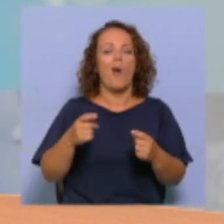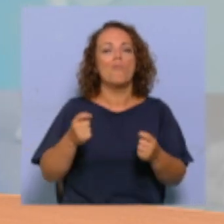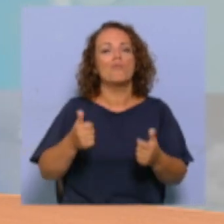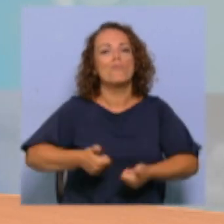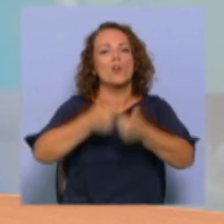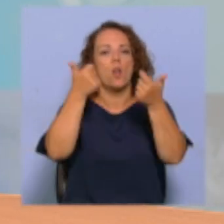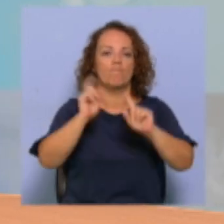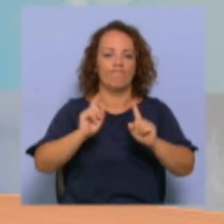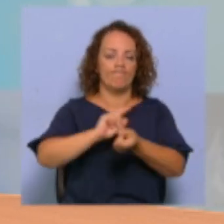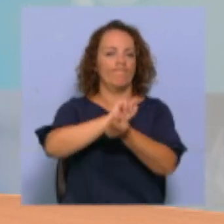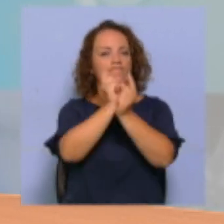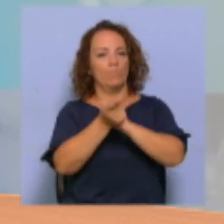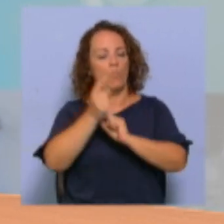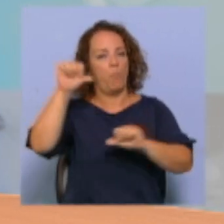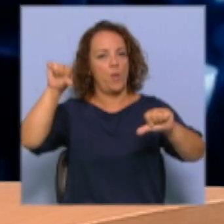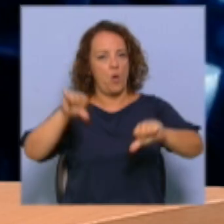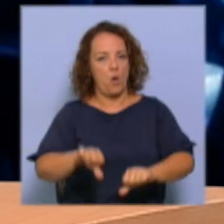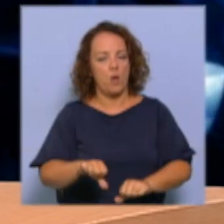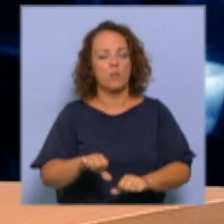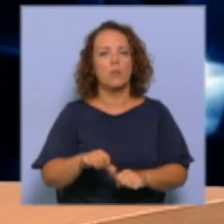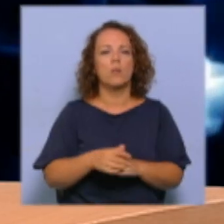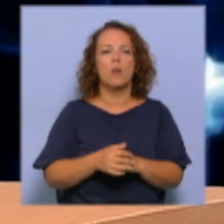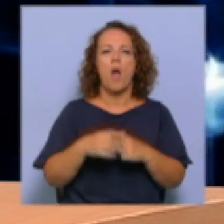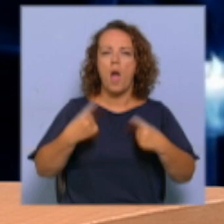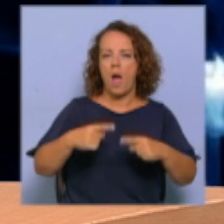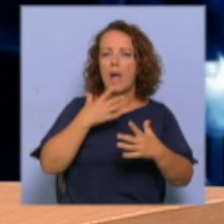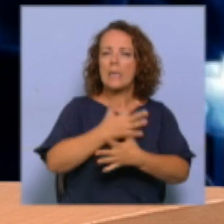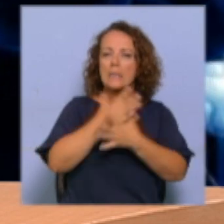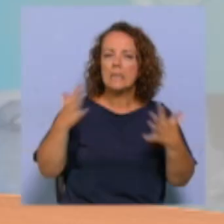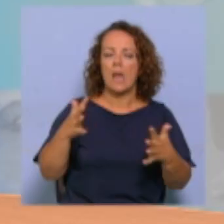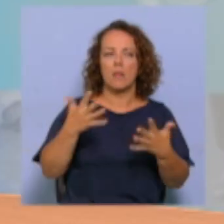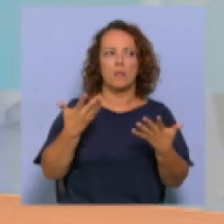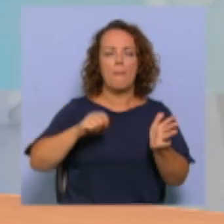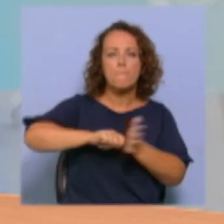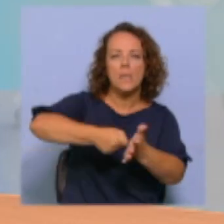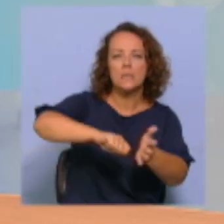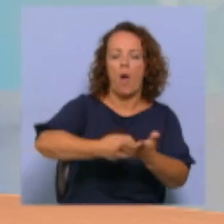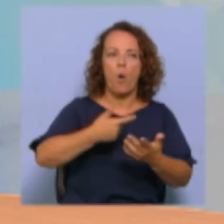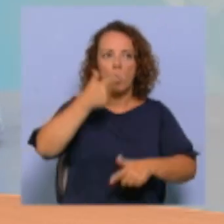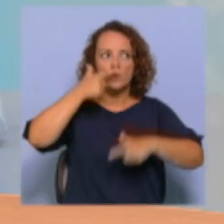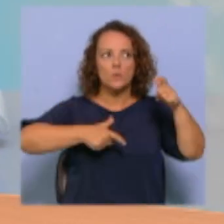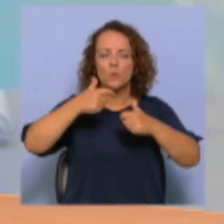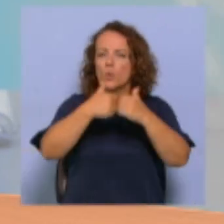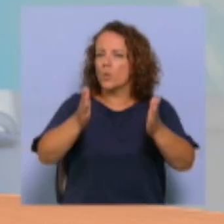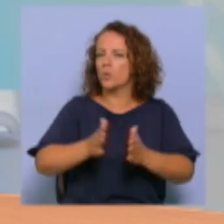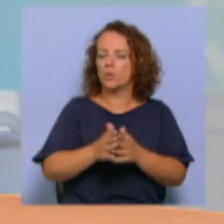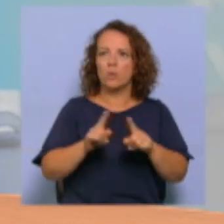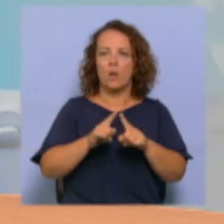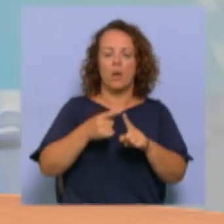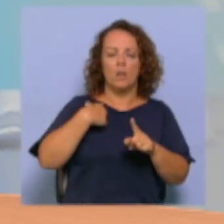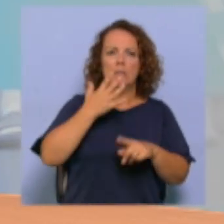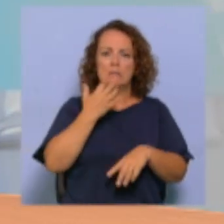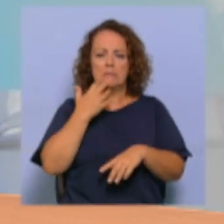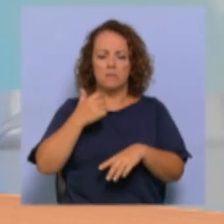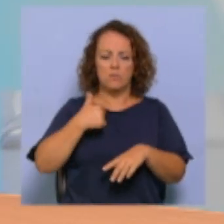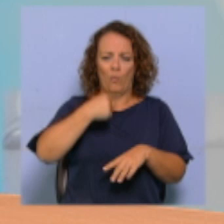grande pressão na generalidade das pessoas, porque é a pressão de não saber lidar bem com todas estas regras de segurança e